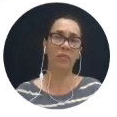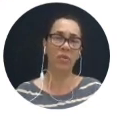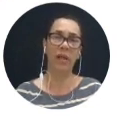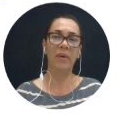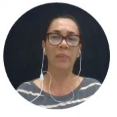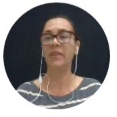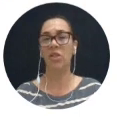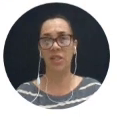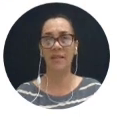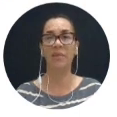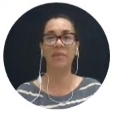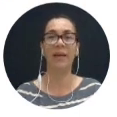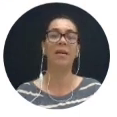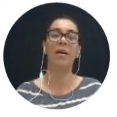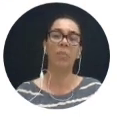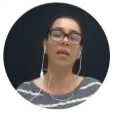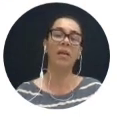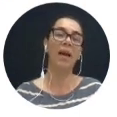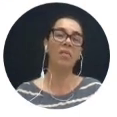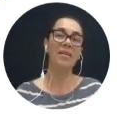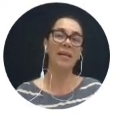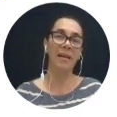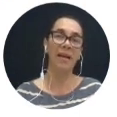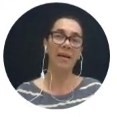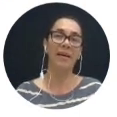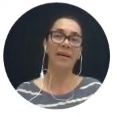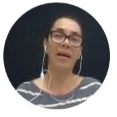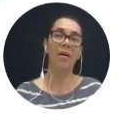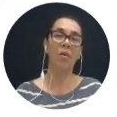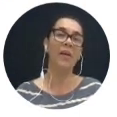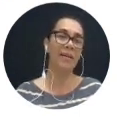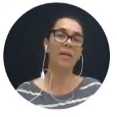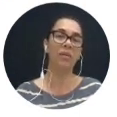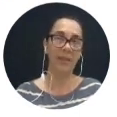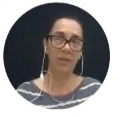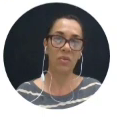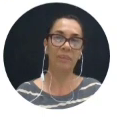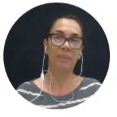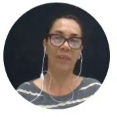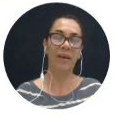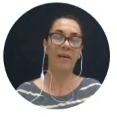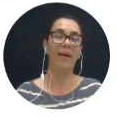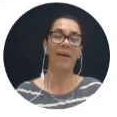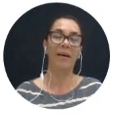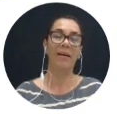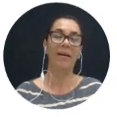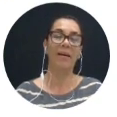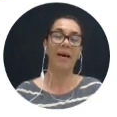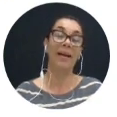recurso, funcional, é importantíssimo, né? Porque ela auxilia na compreensão do texto, né?